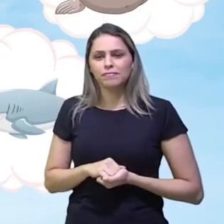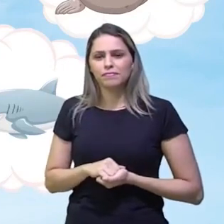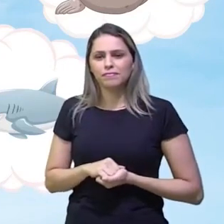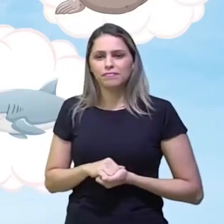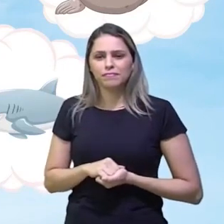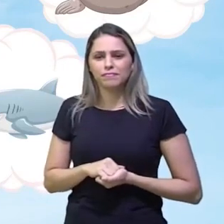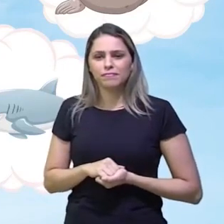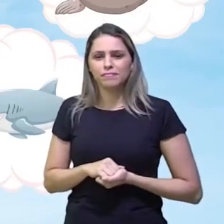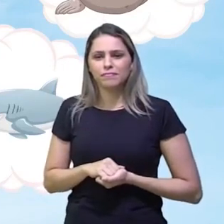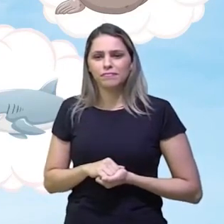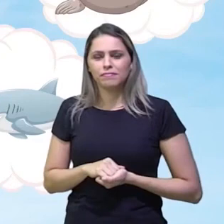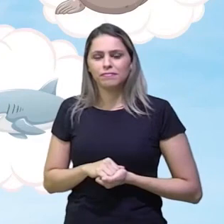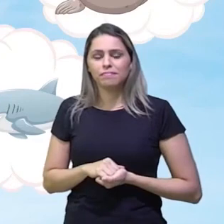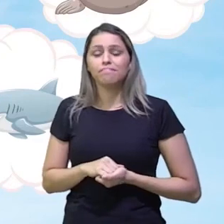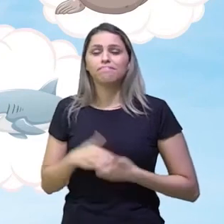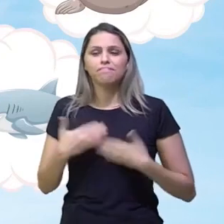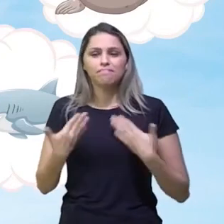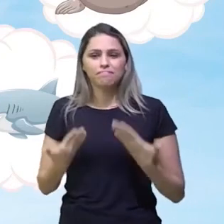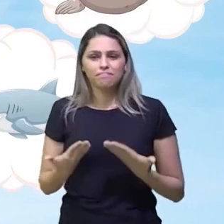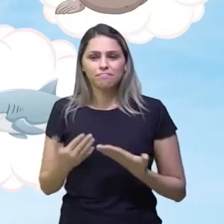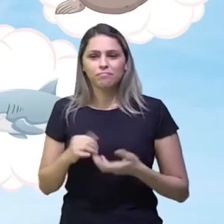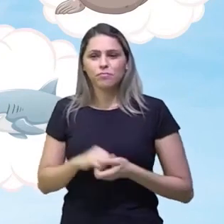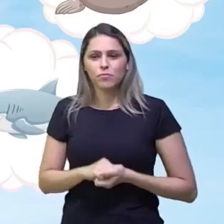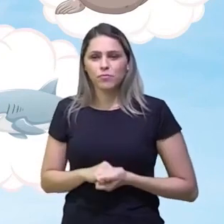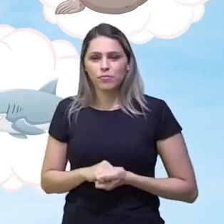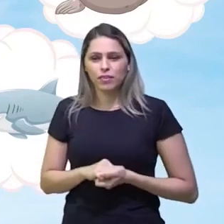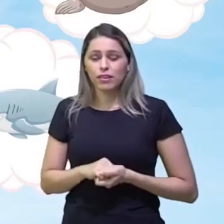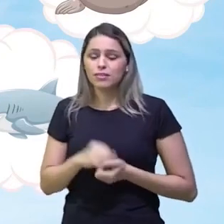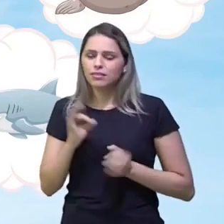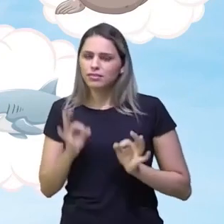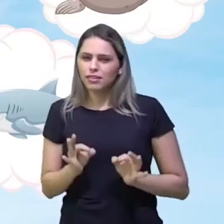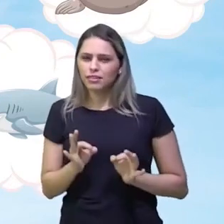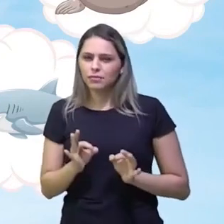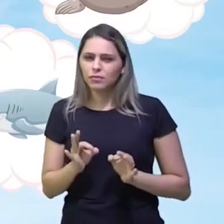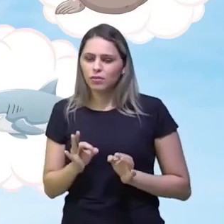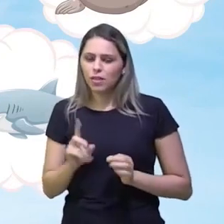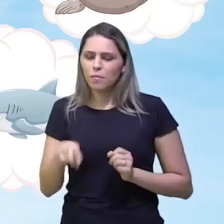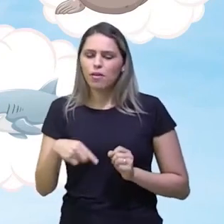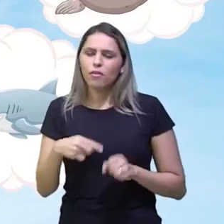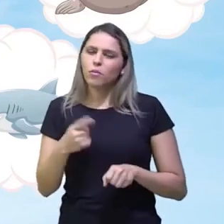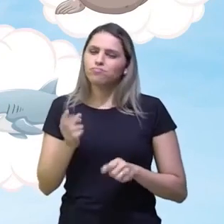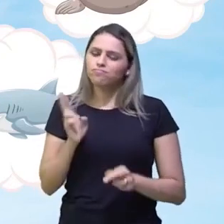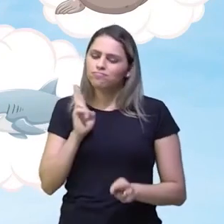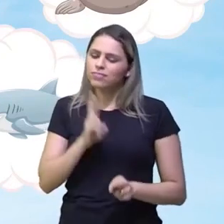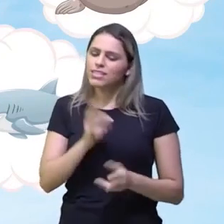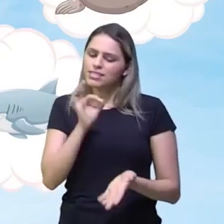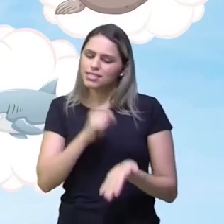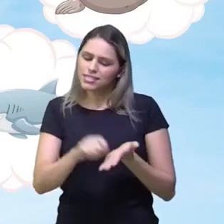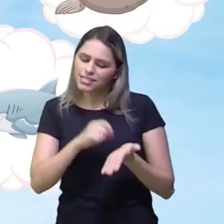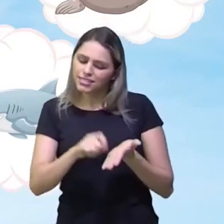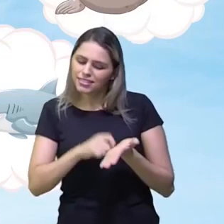Tubarão. Muito bem, crianças. Acertaram todos? Daqui a pouco nós vamos corrigir.